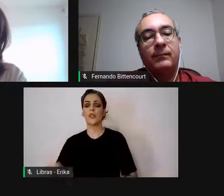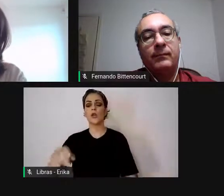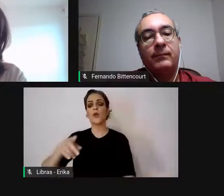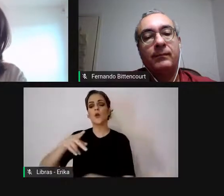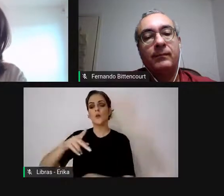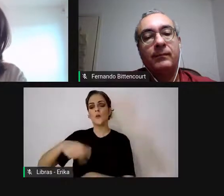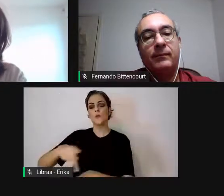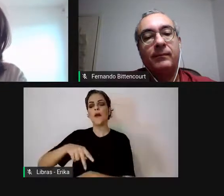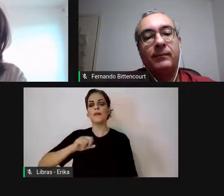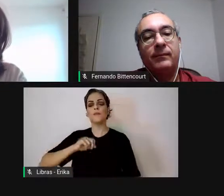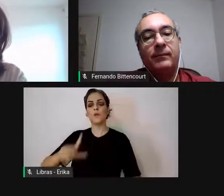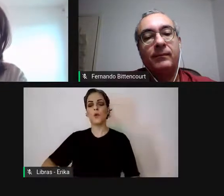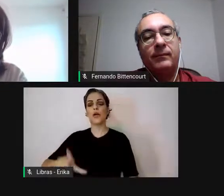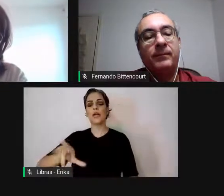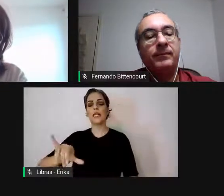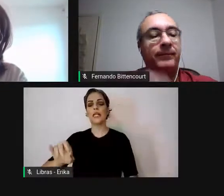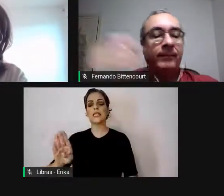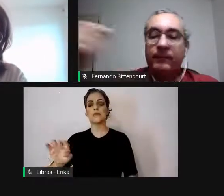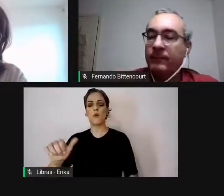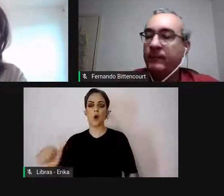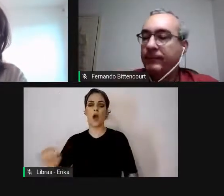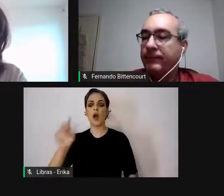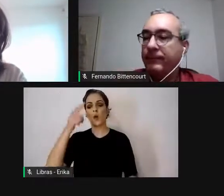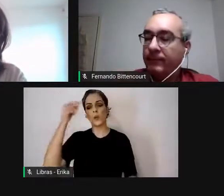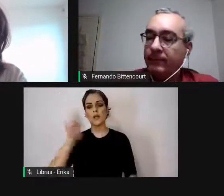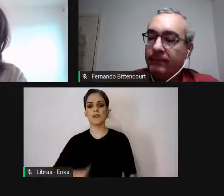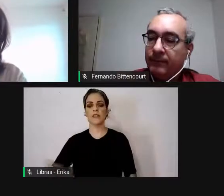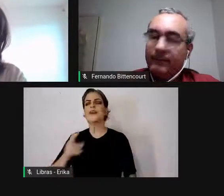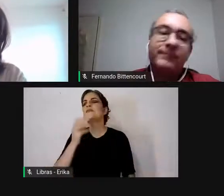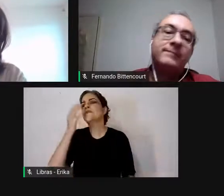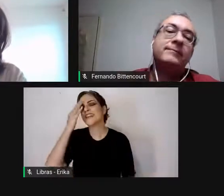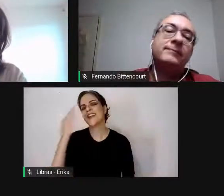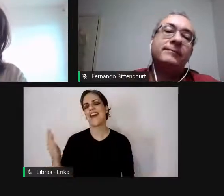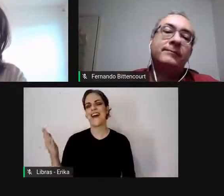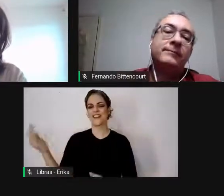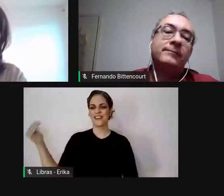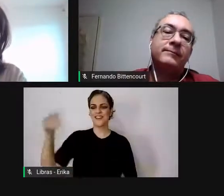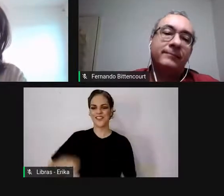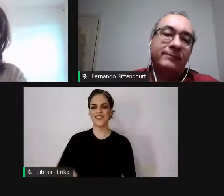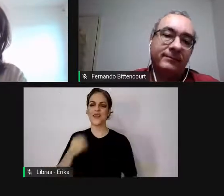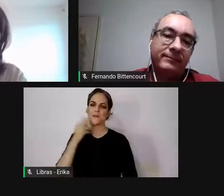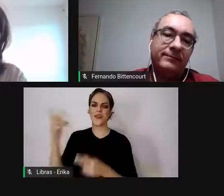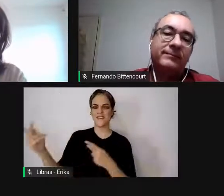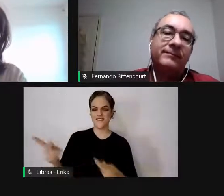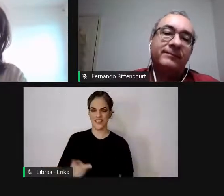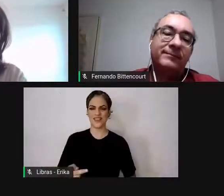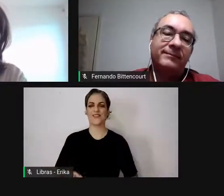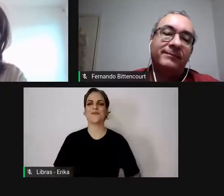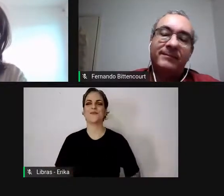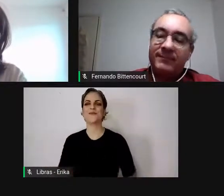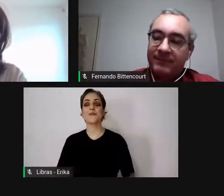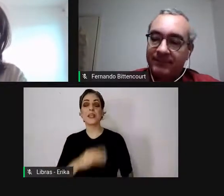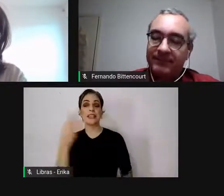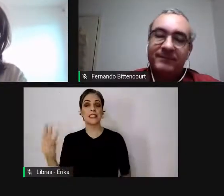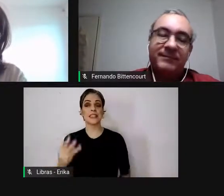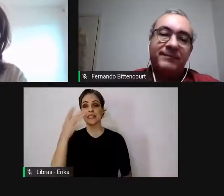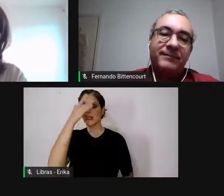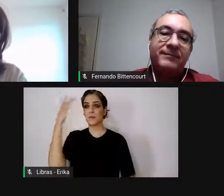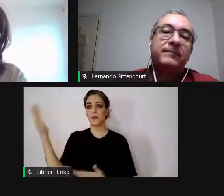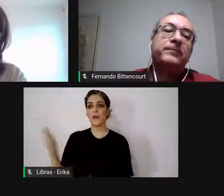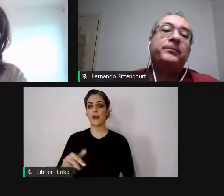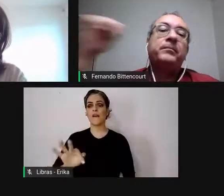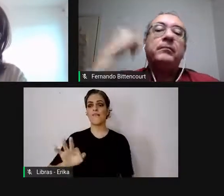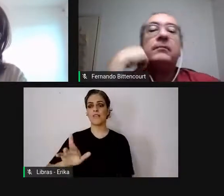aceito o convite, Eduardo, bem-vindo. E o nosso terceiro convidado é o Fernando Moutinho Ramalho Bittencourt, consultor